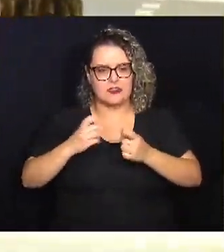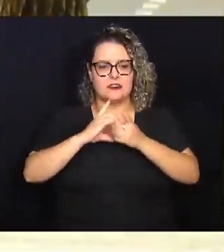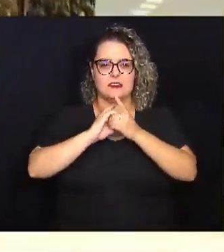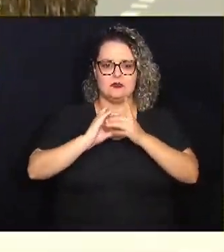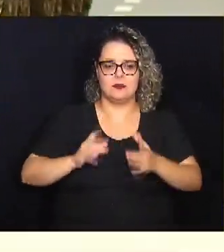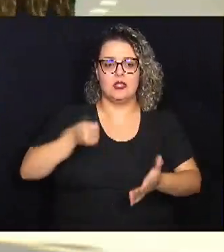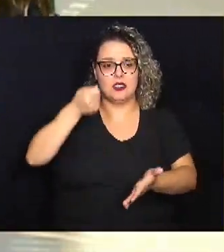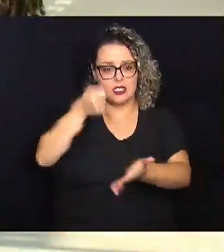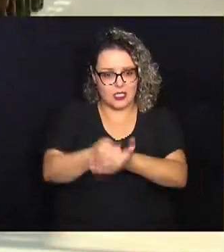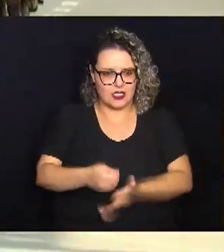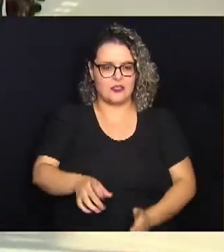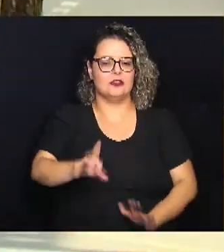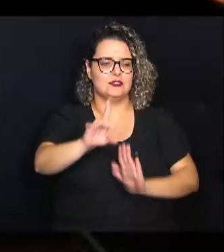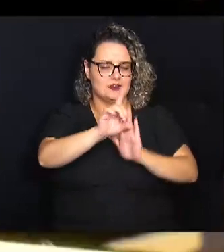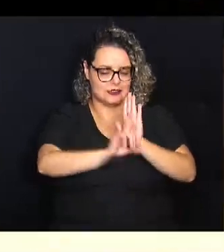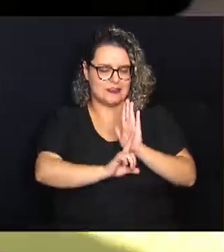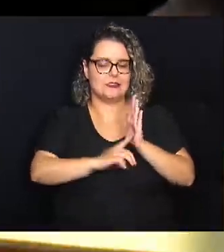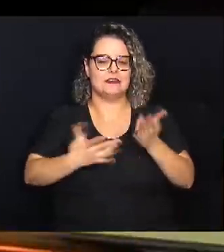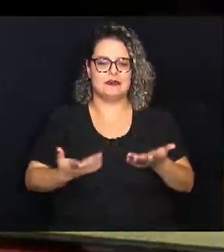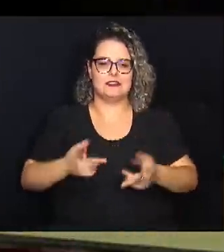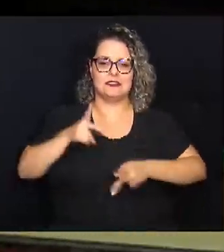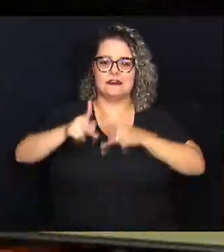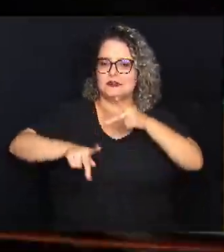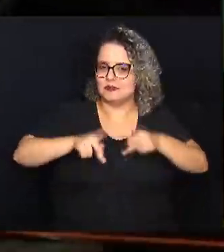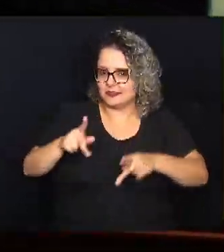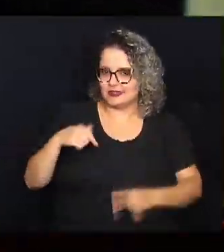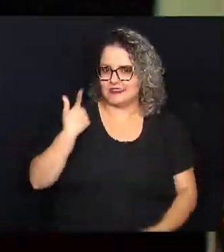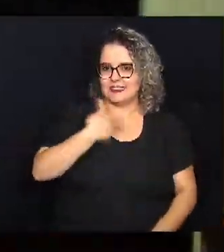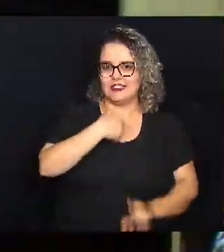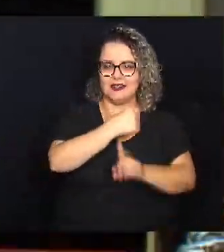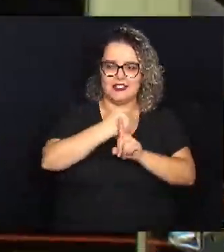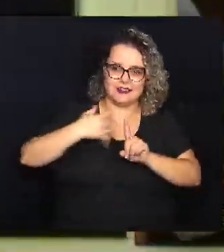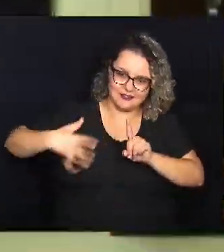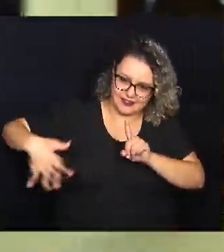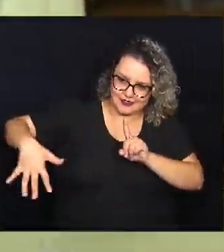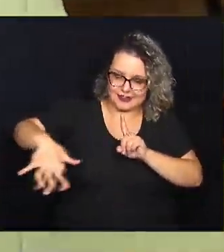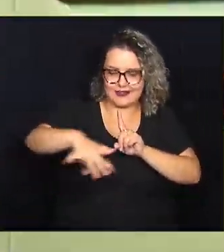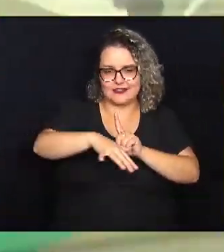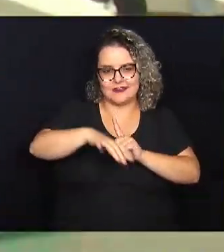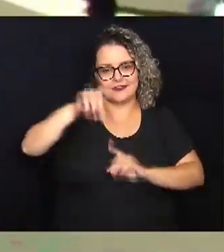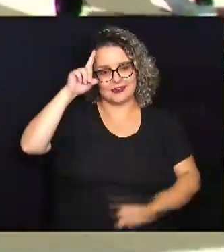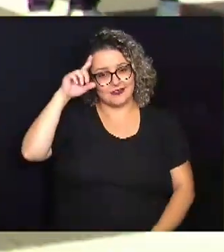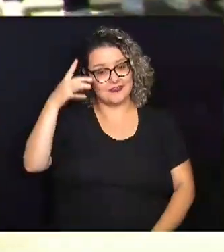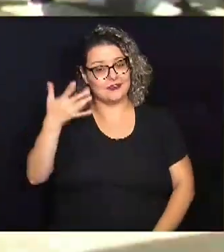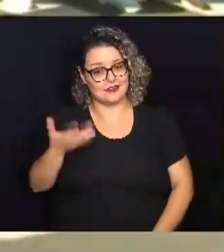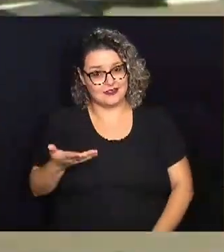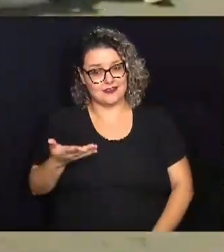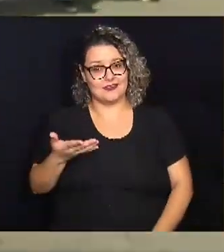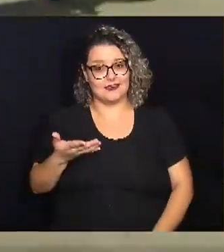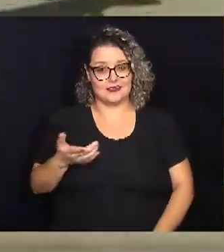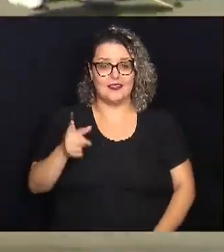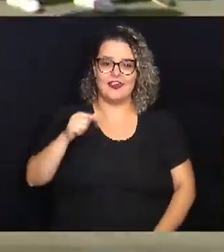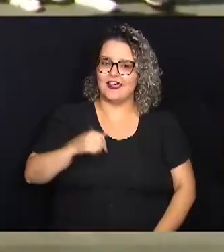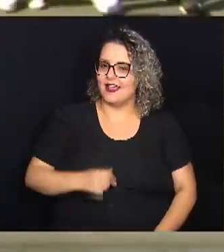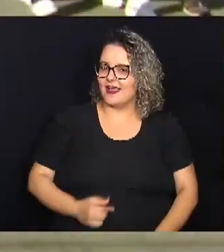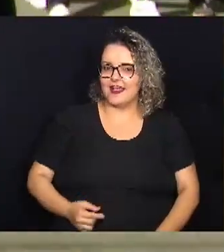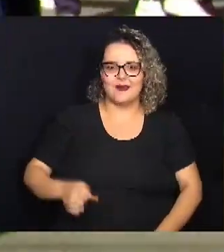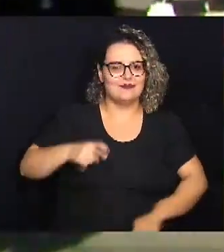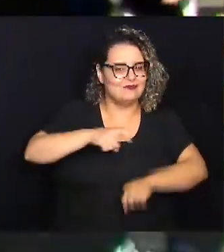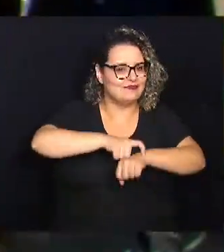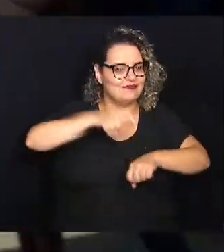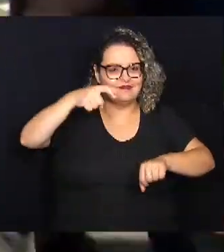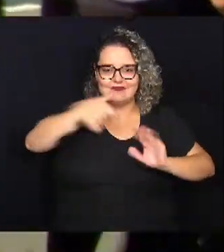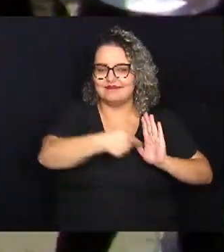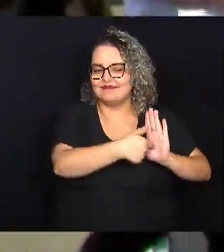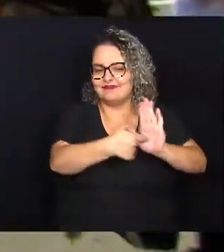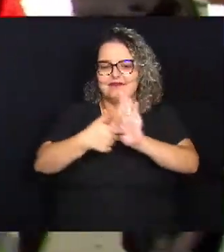dos direitos, né, da população, da nossa sociedade. E esse dia é o ápice da manifestação,